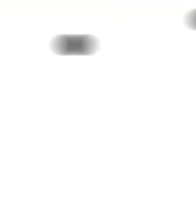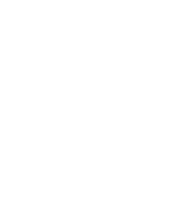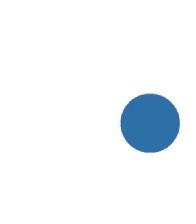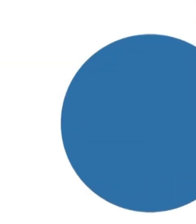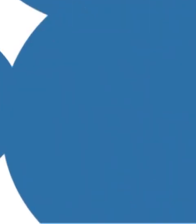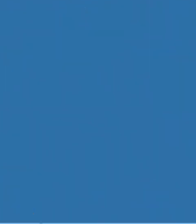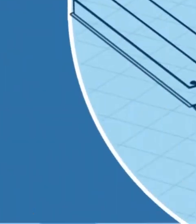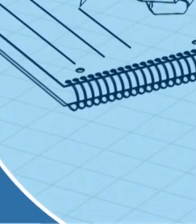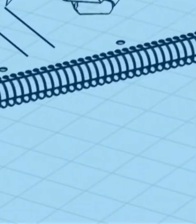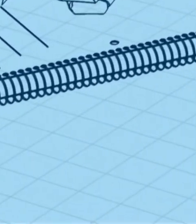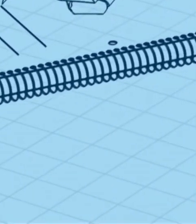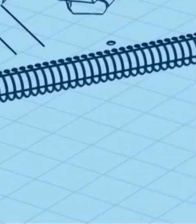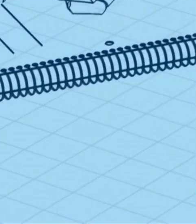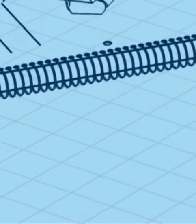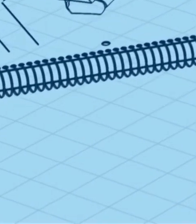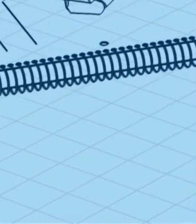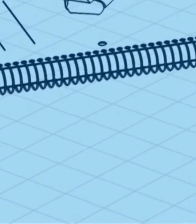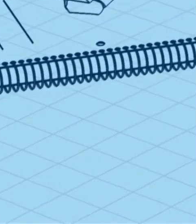aí